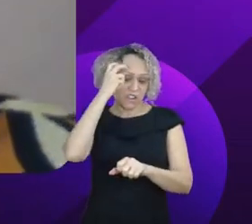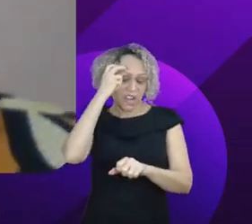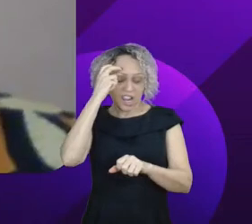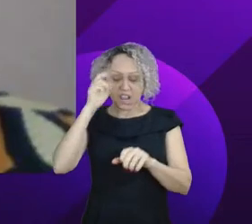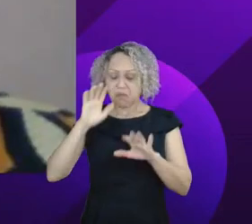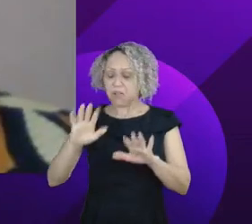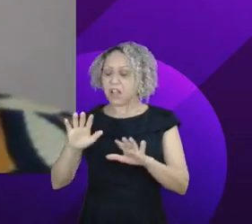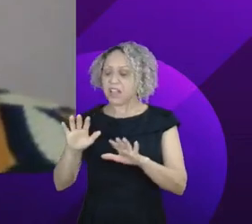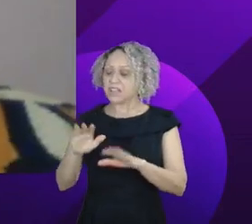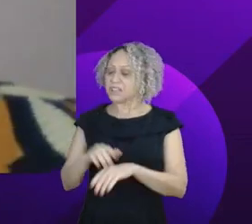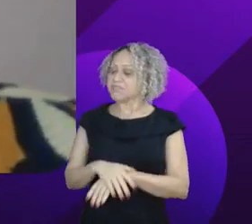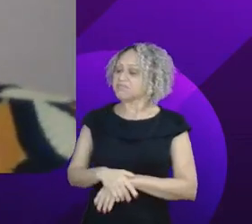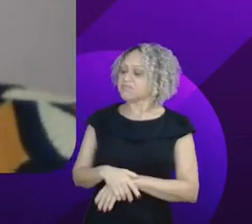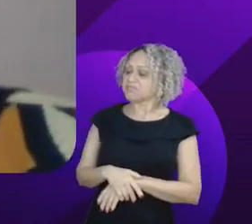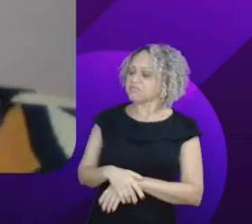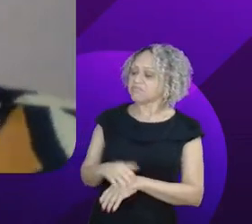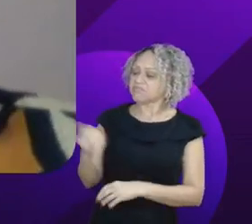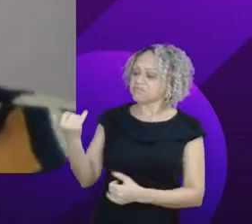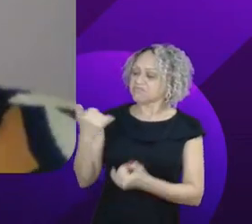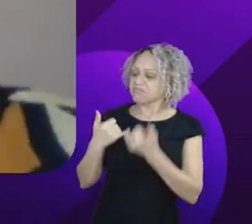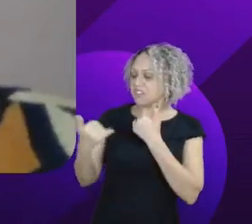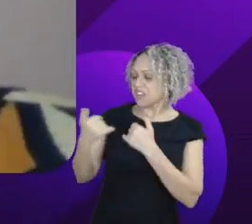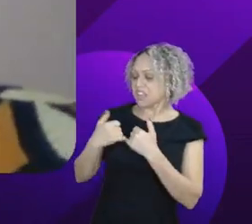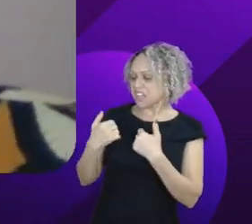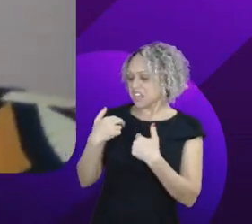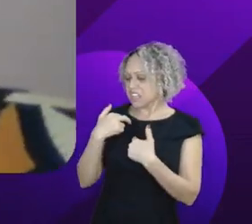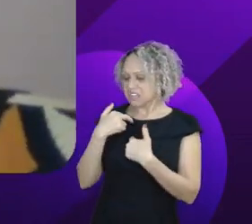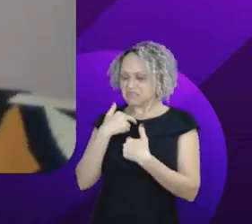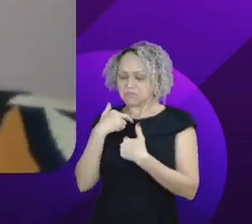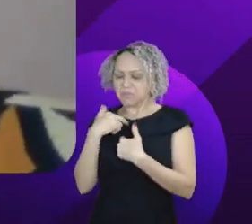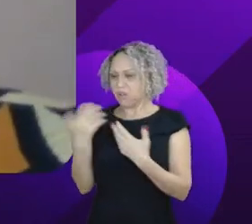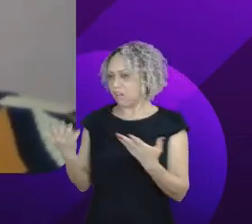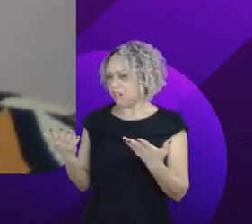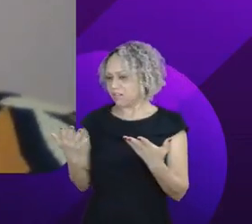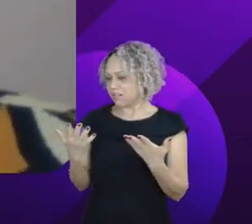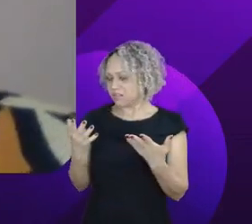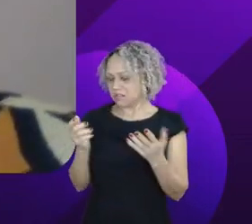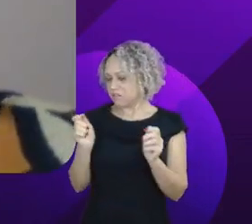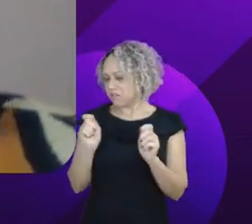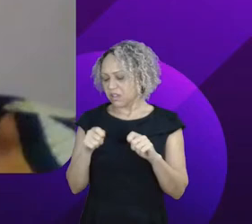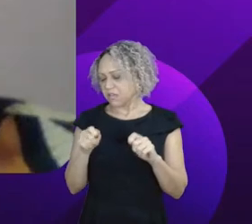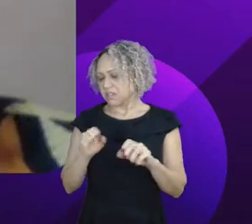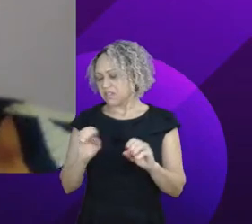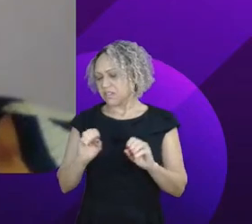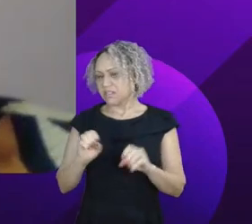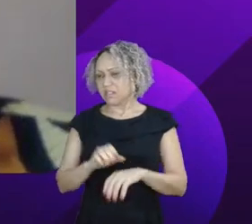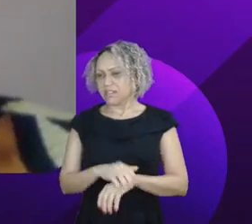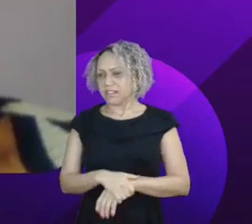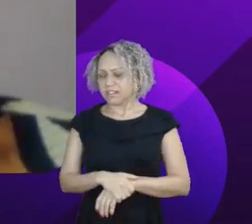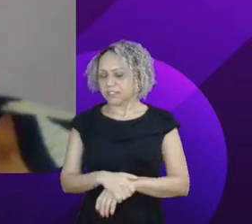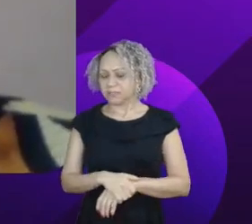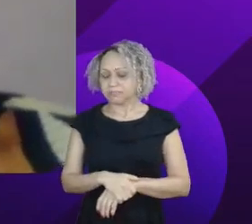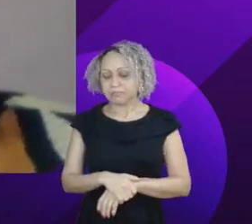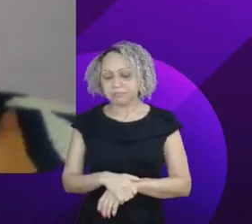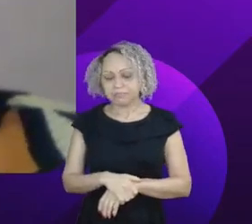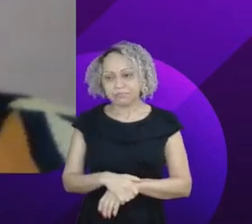a condição de ser, eu já não era a pessoa que poderia estar à frente de uma